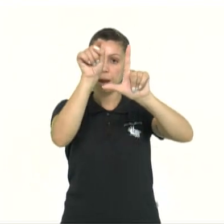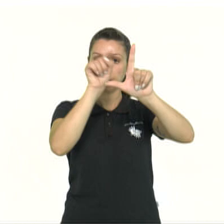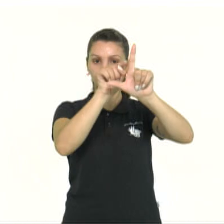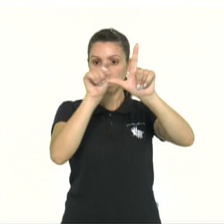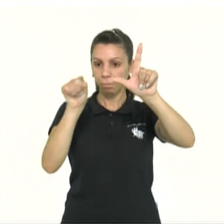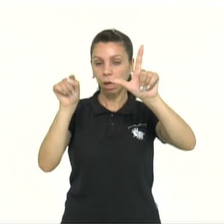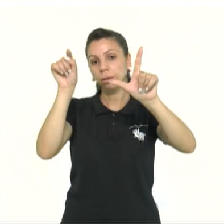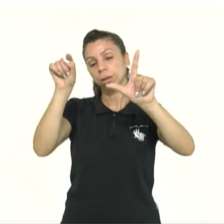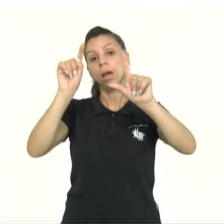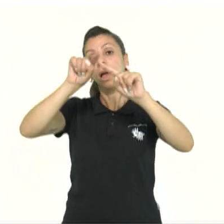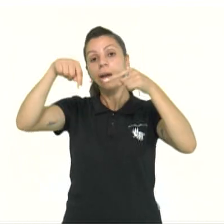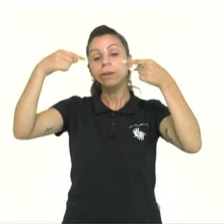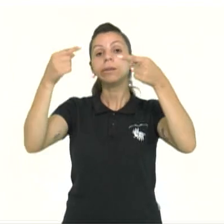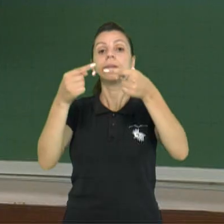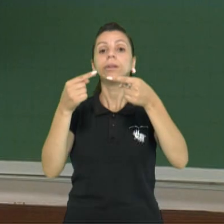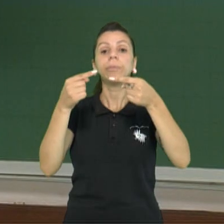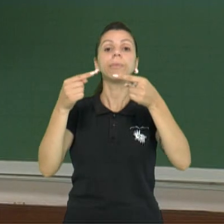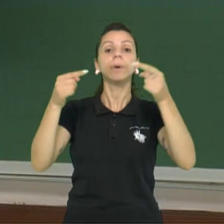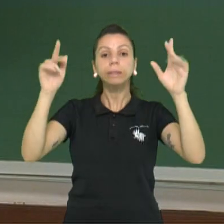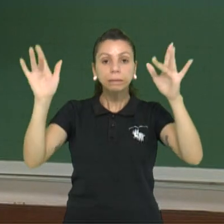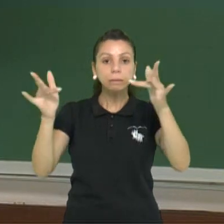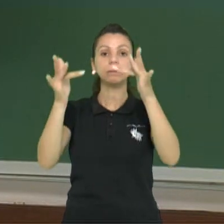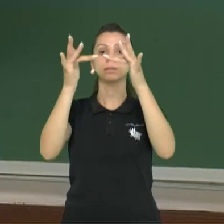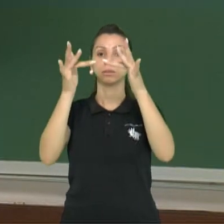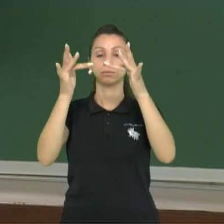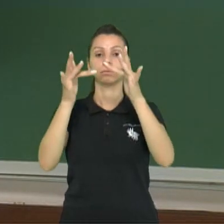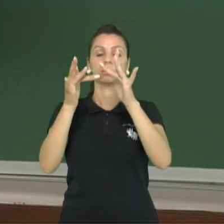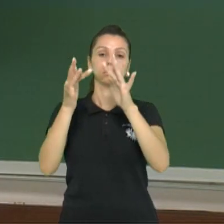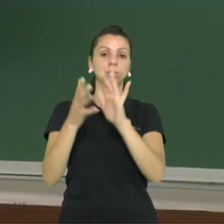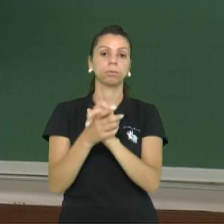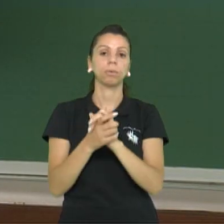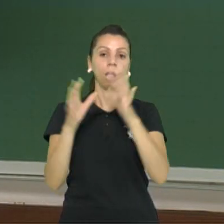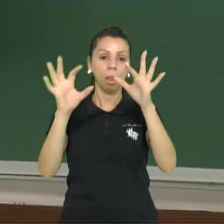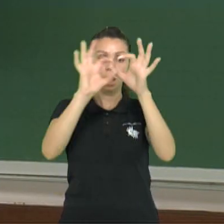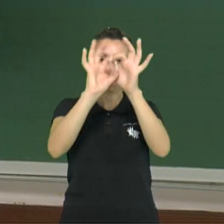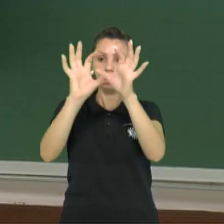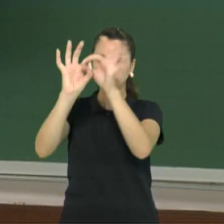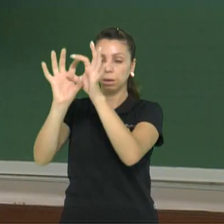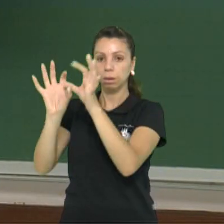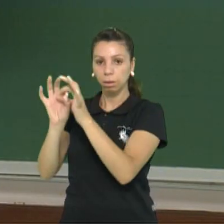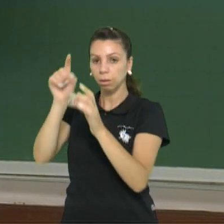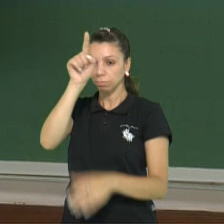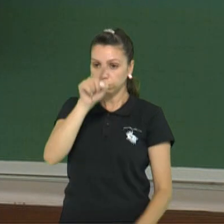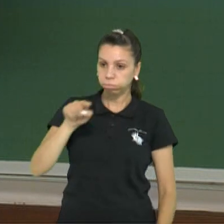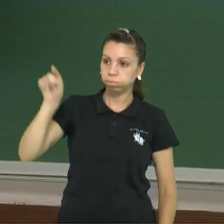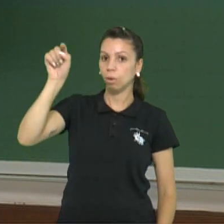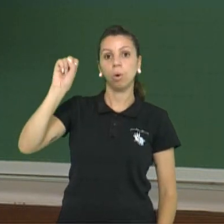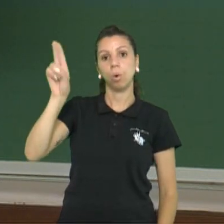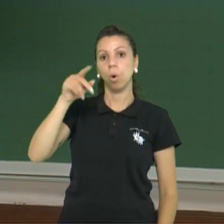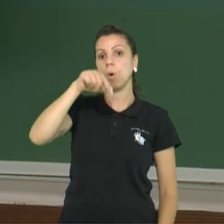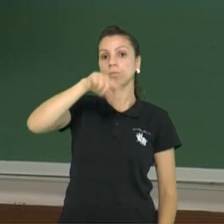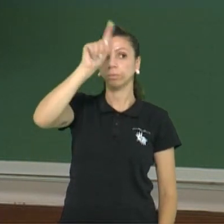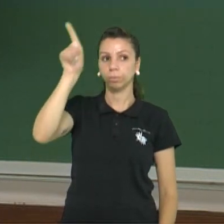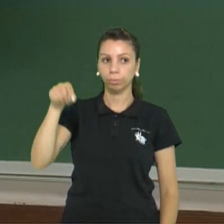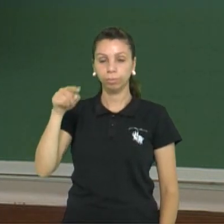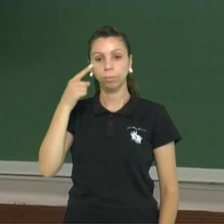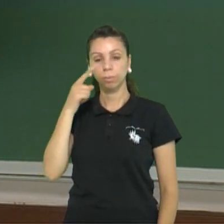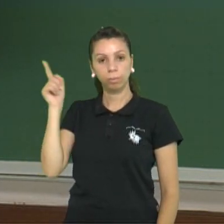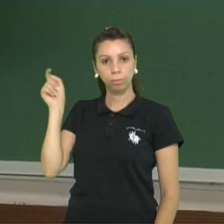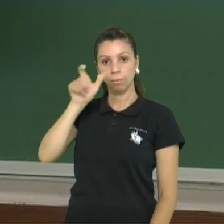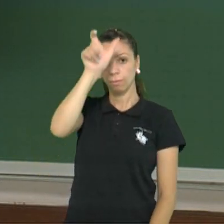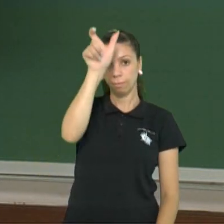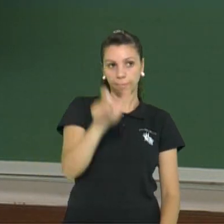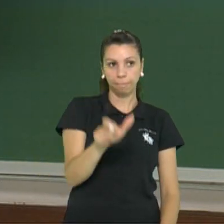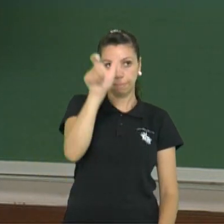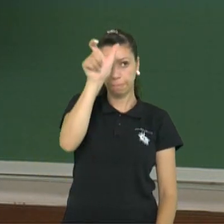liga os pontos que você encontrar. Certinho? Então, o que eu vou deixar para vocês? Vou deixar para vocês já uma tabelinha aqui, ó, com os